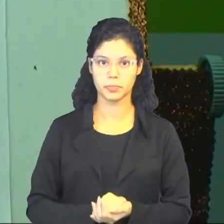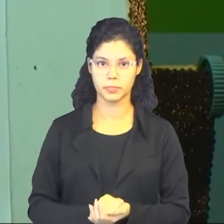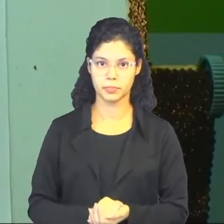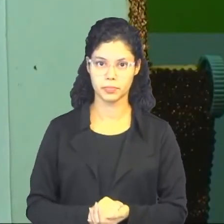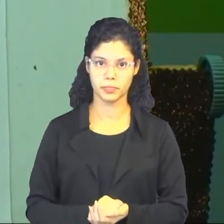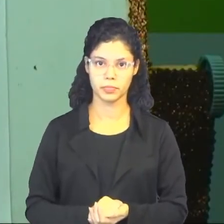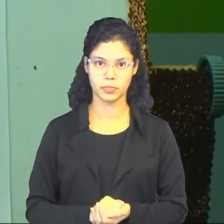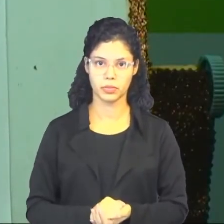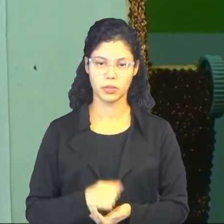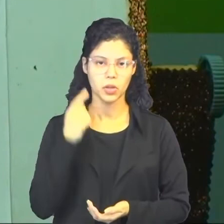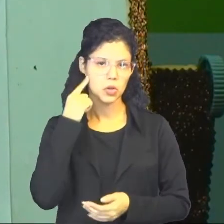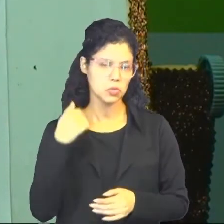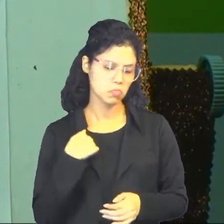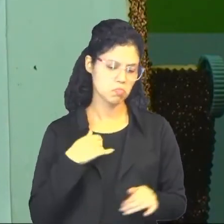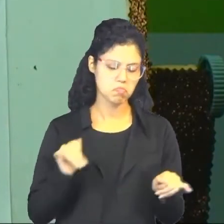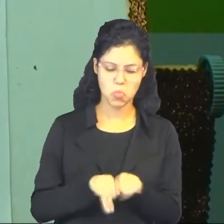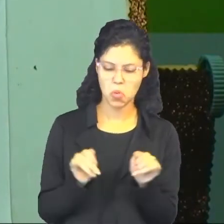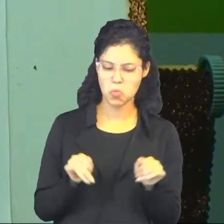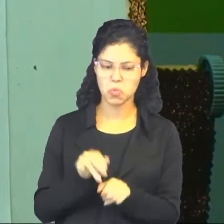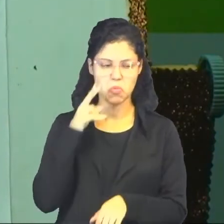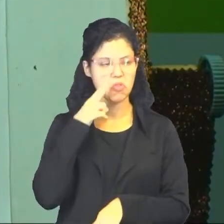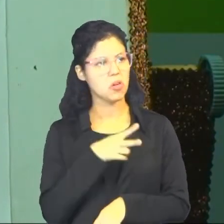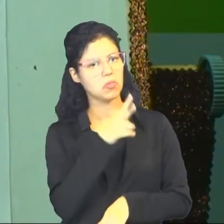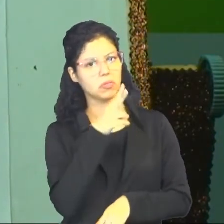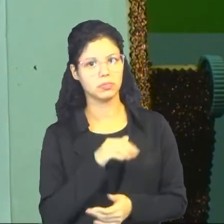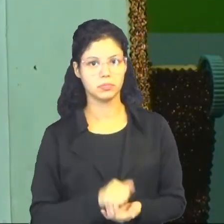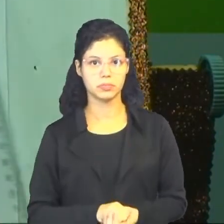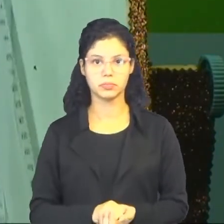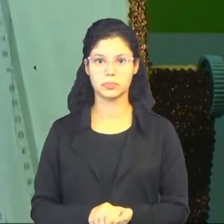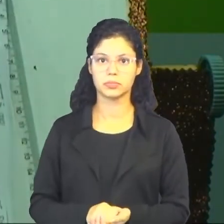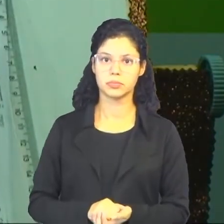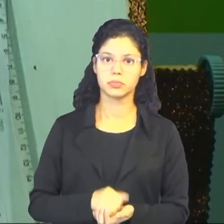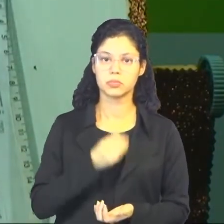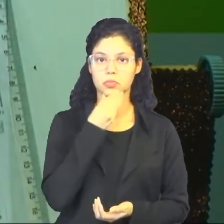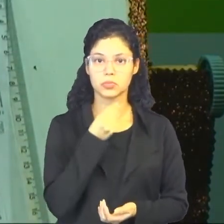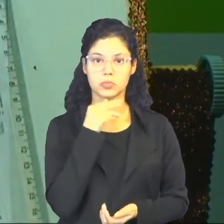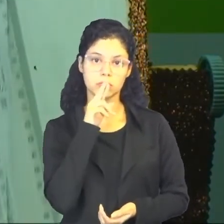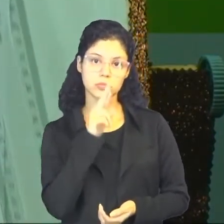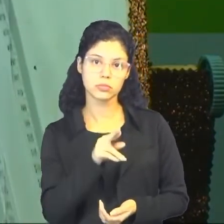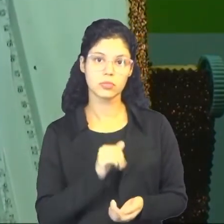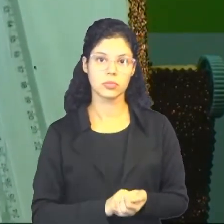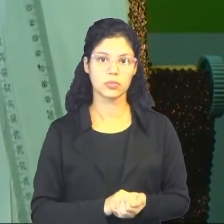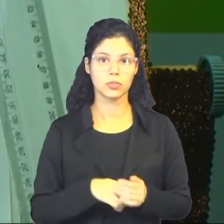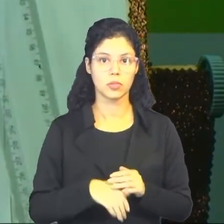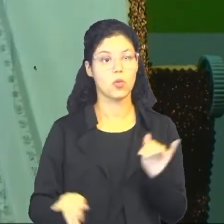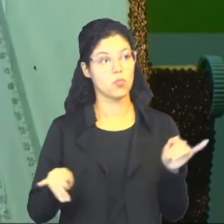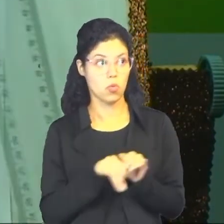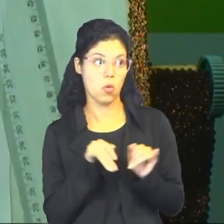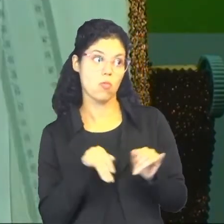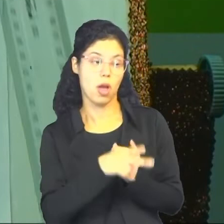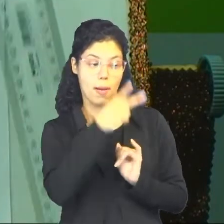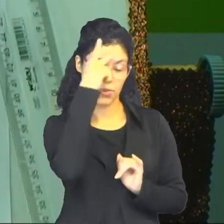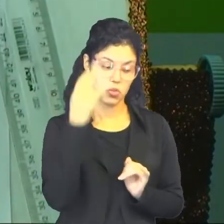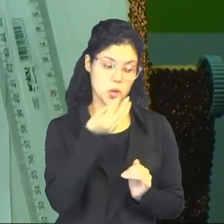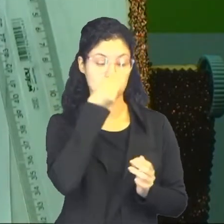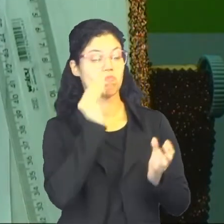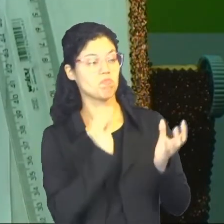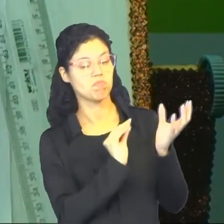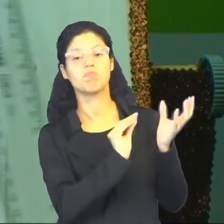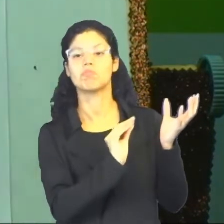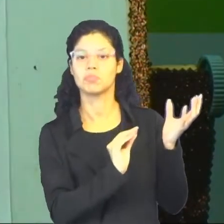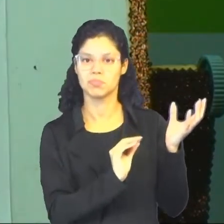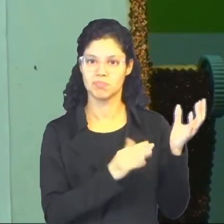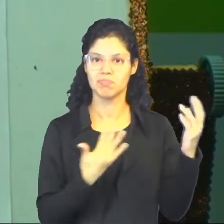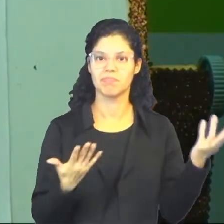Talvez eu seja boba por ligar para isso menina fala né e o menino já respondeu Talvez bobo seja quem não liga